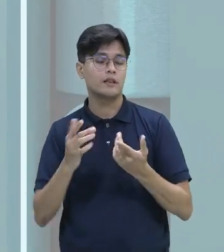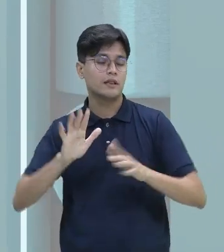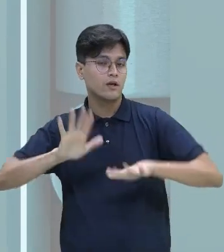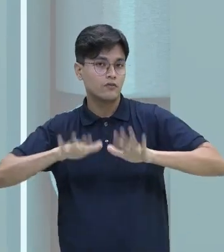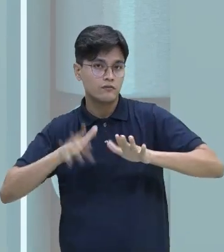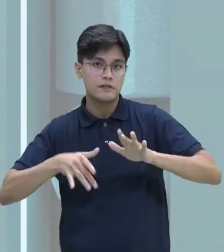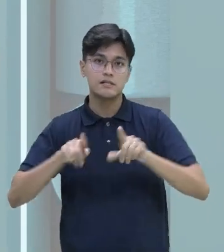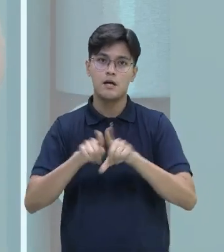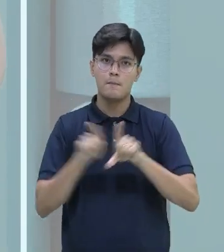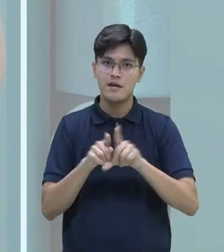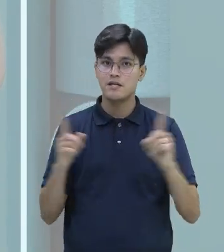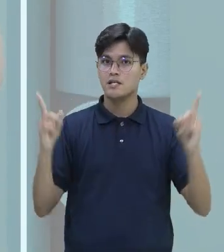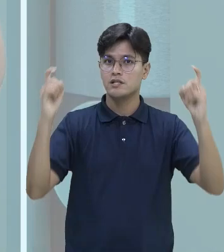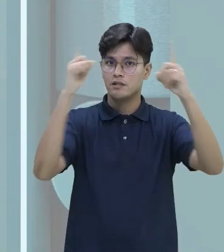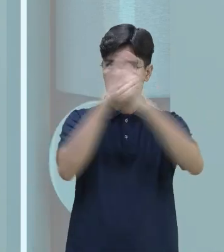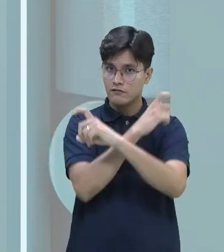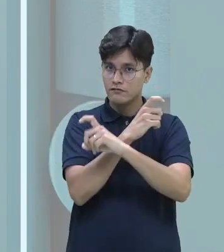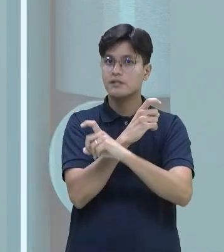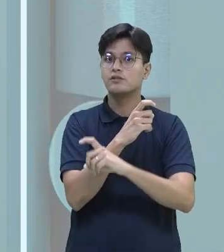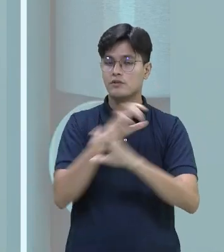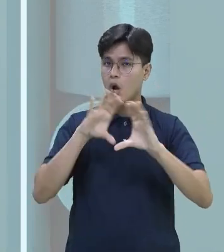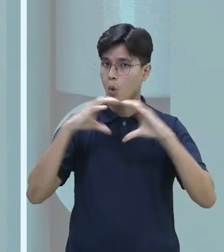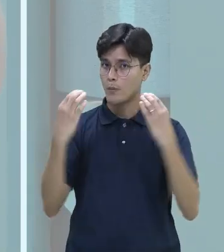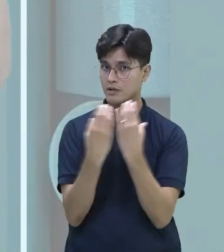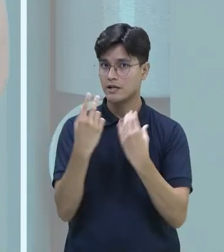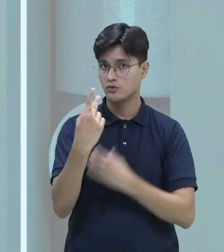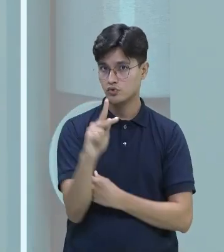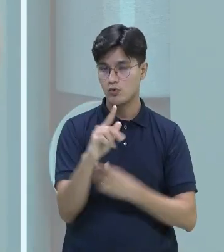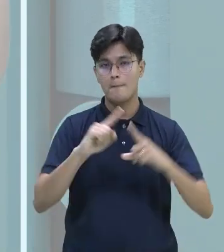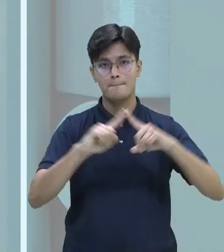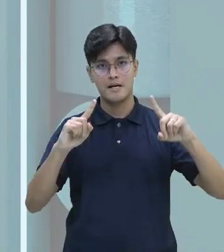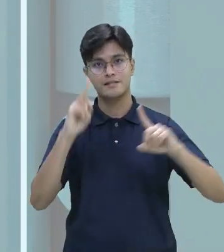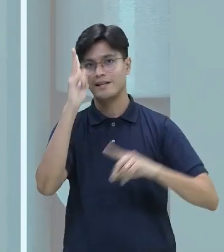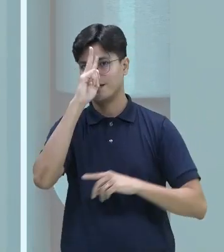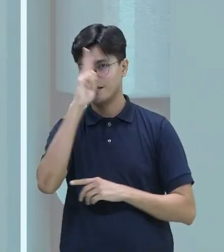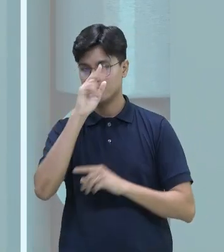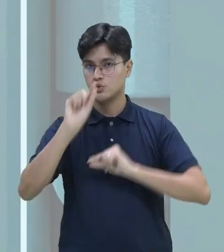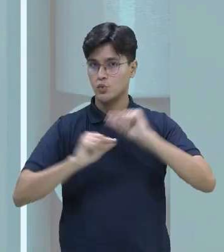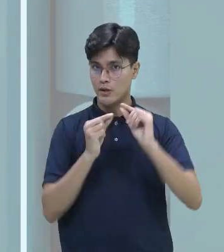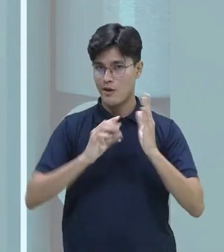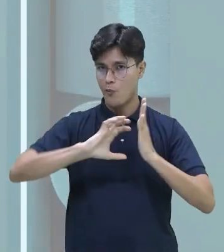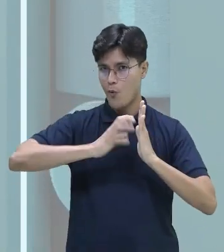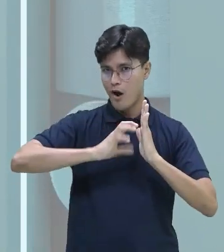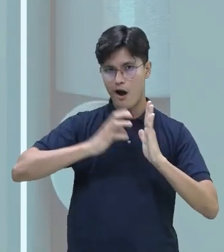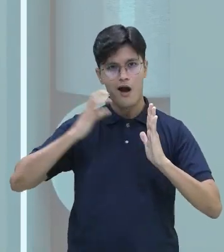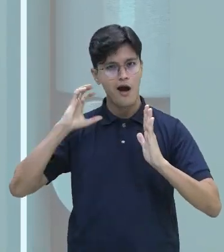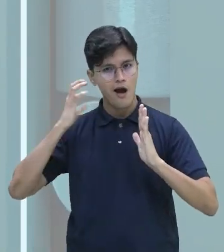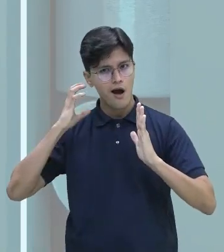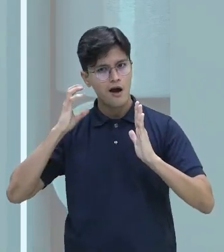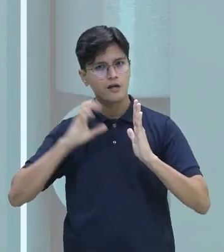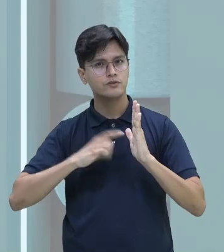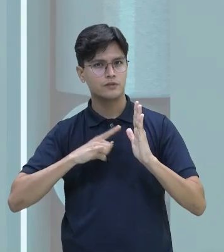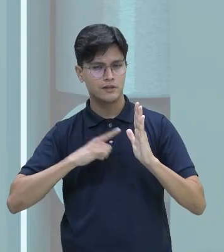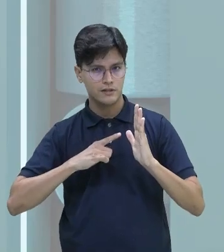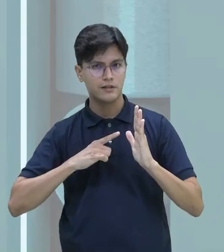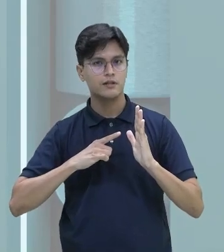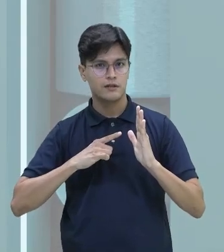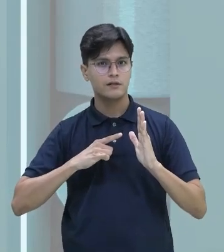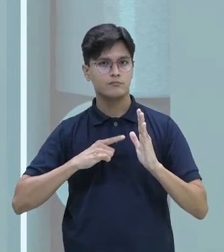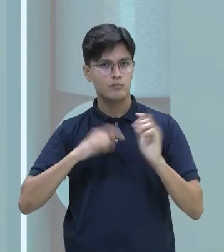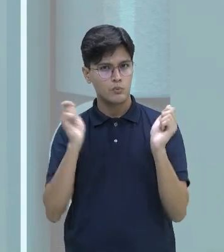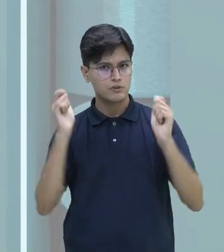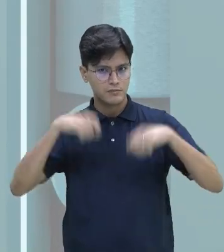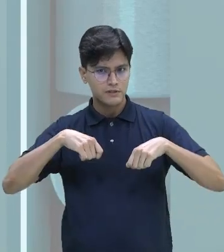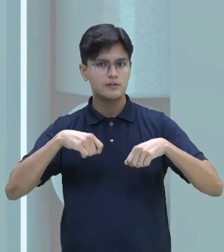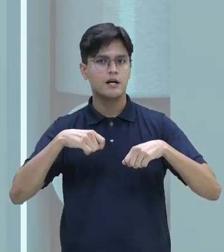temos acesso também aos sinais de rádio, e esses alcançam os lugares mais longínquos,